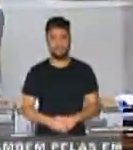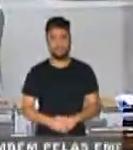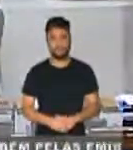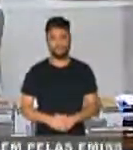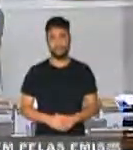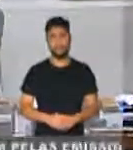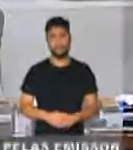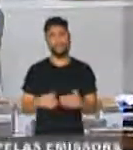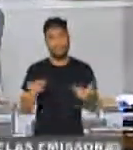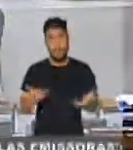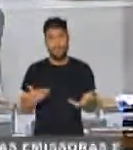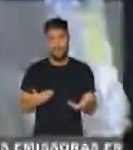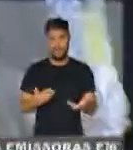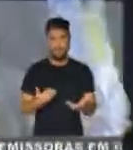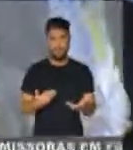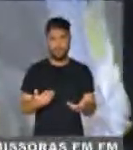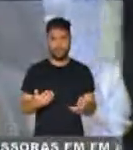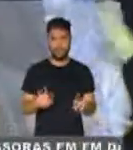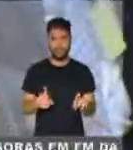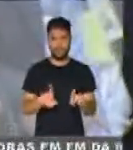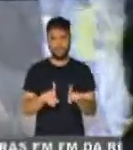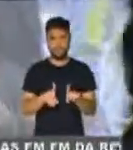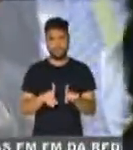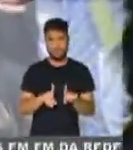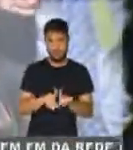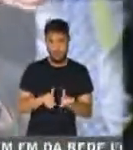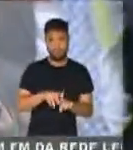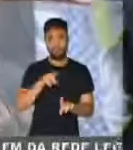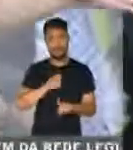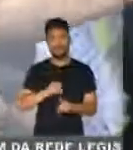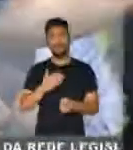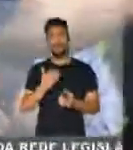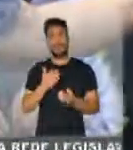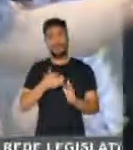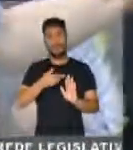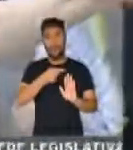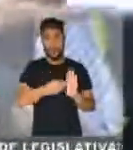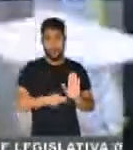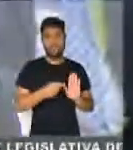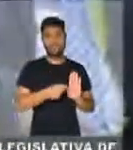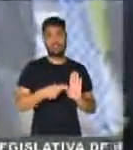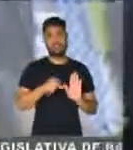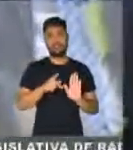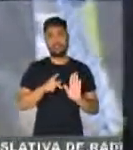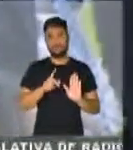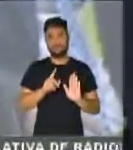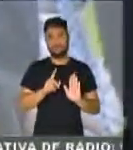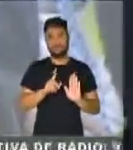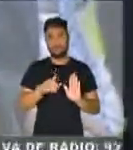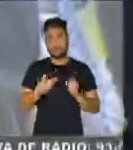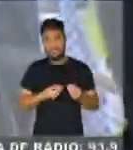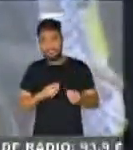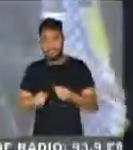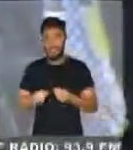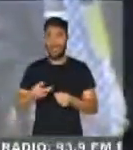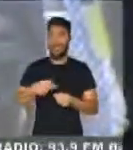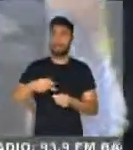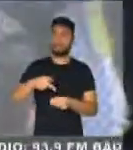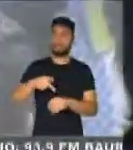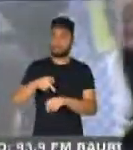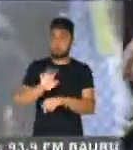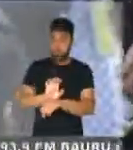No final, doar individualmente quando houver caráter de habitação social, ceder aos estados e